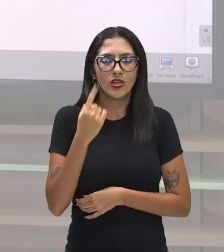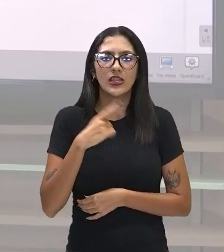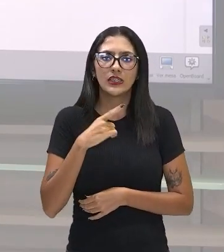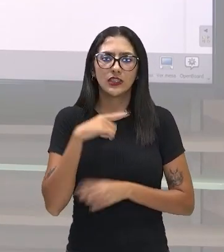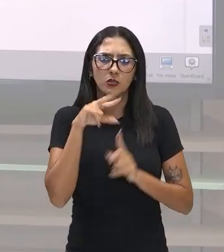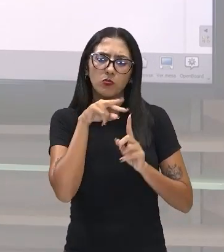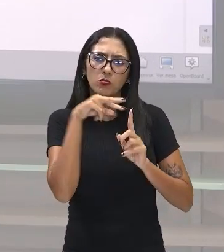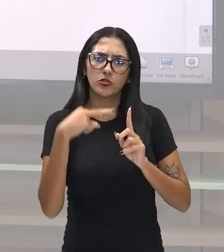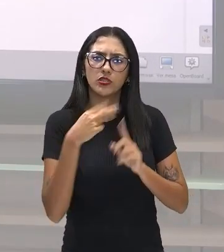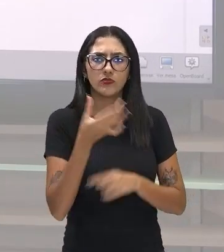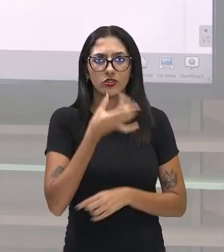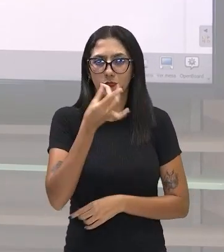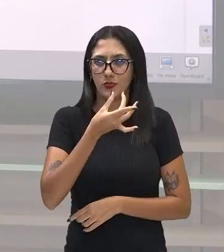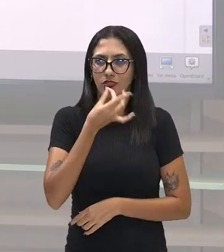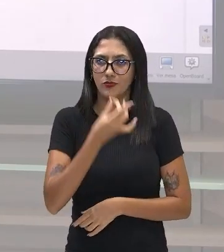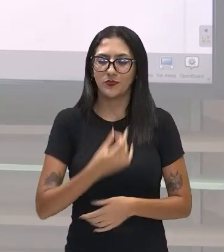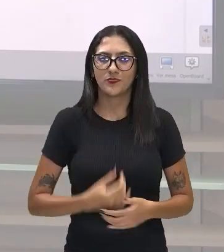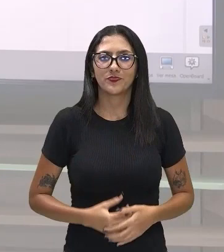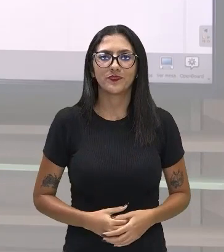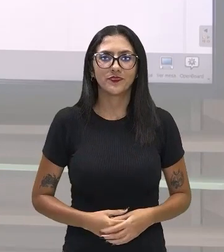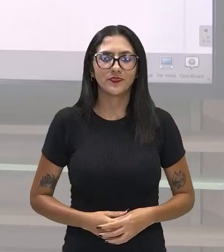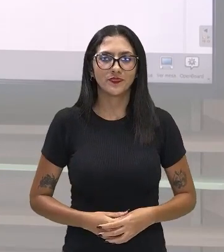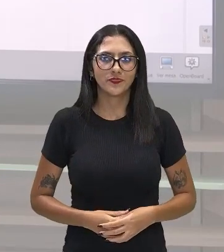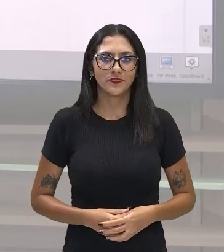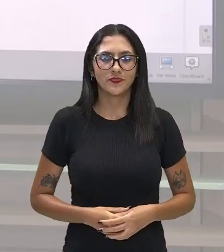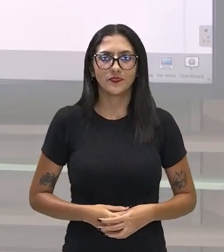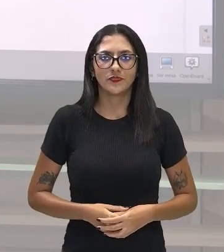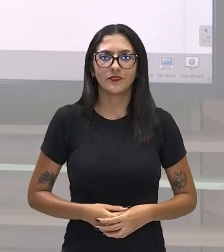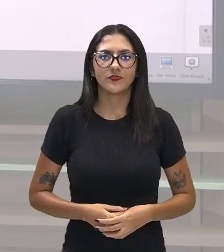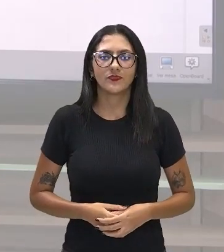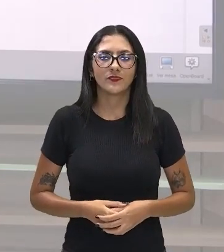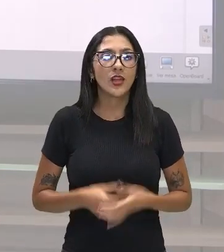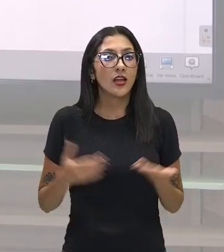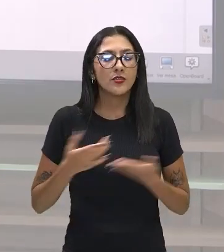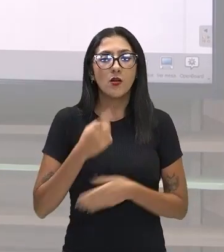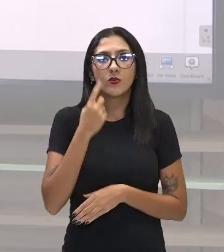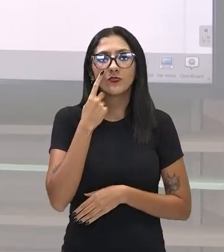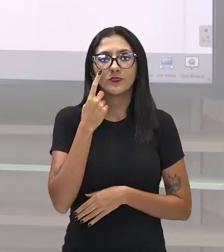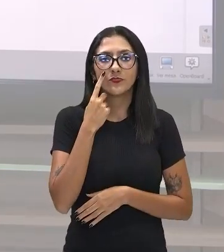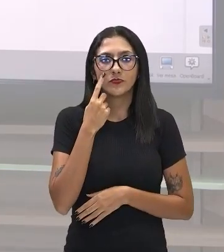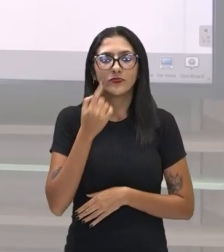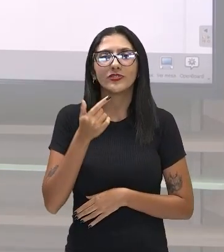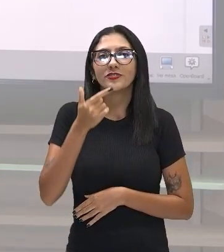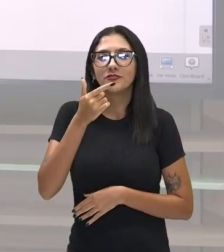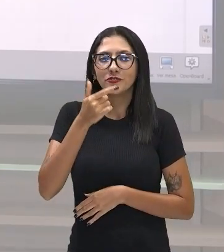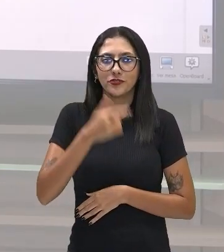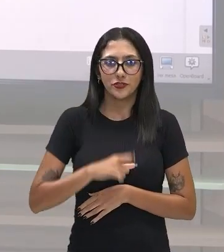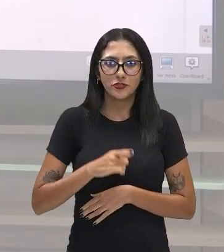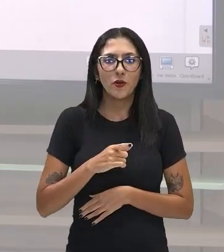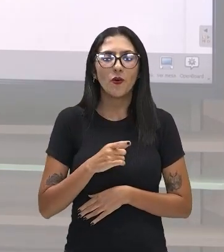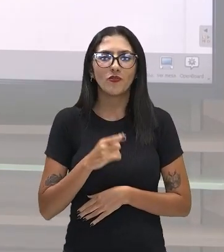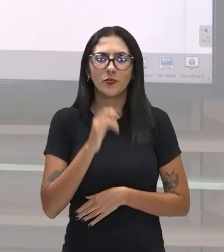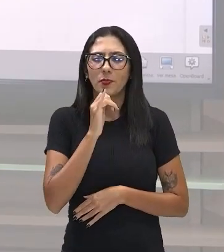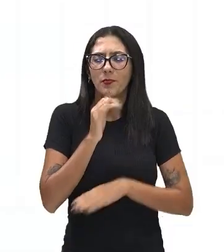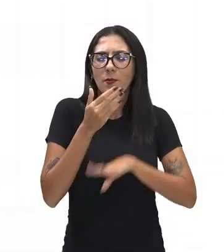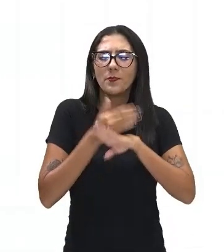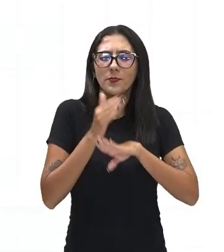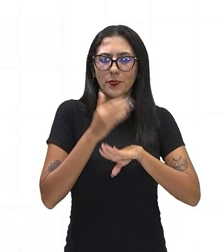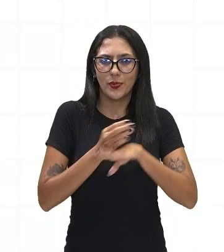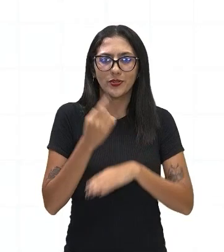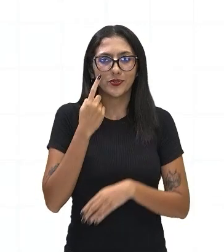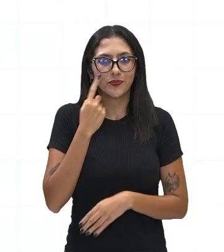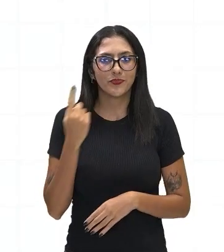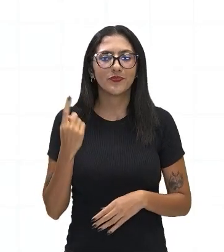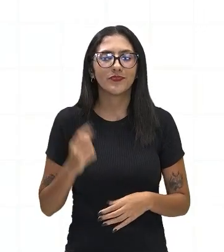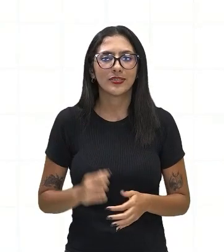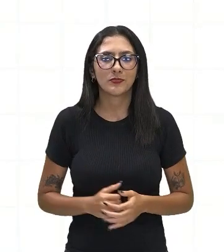tenho opinião. E agora, nós vamos fazer novamente uma espécie de exercício. Vamos lá.